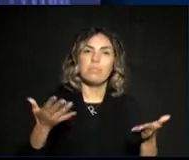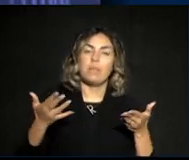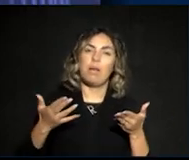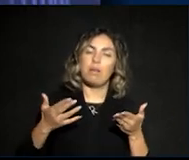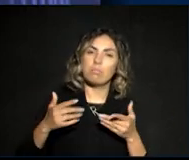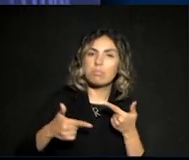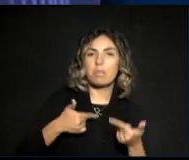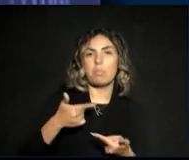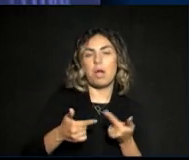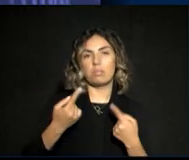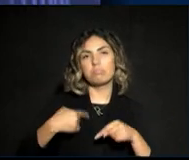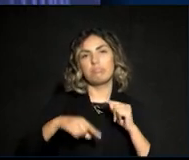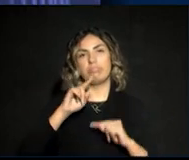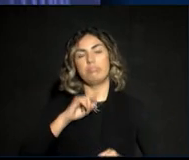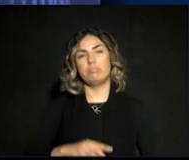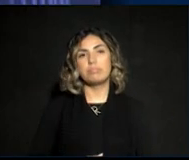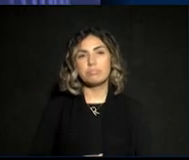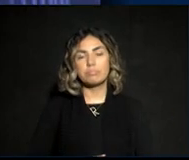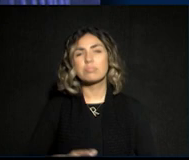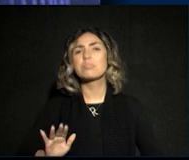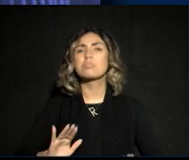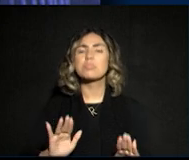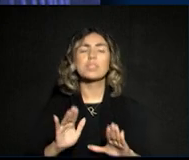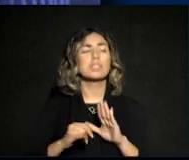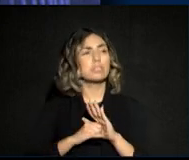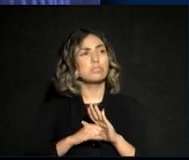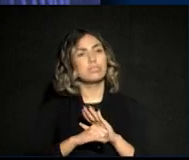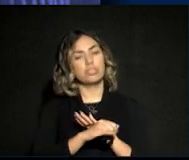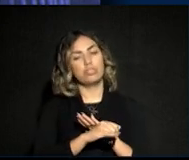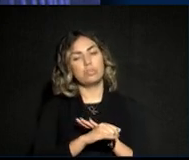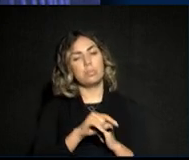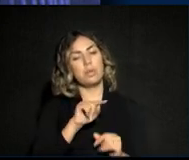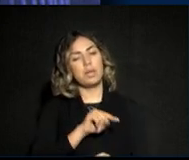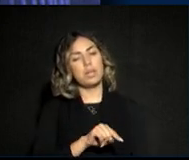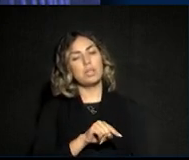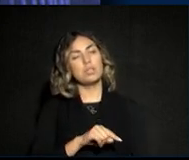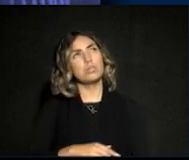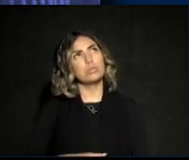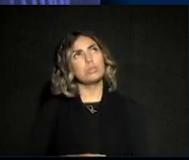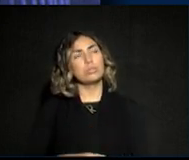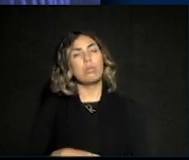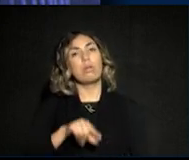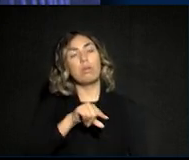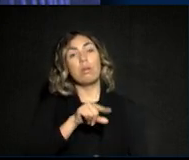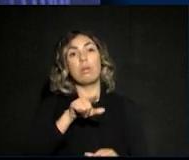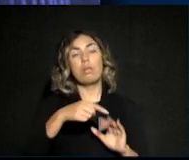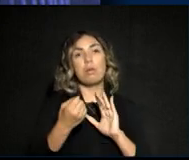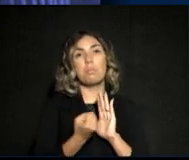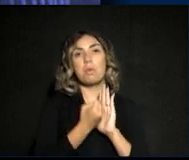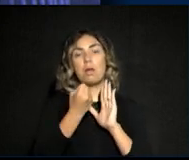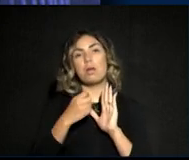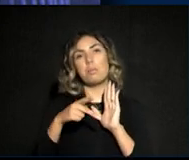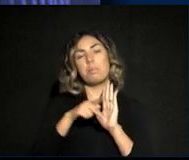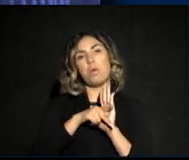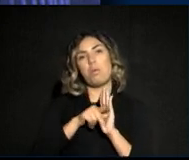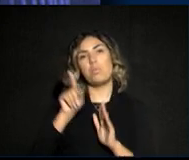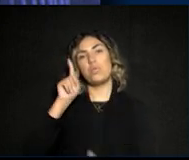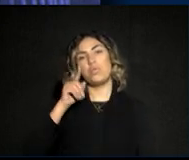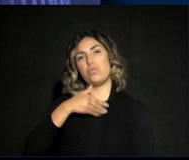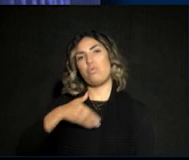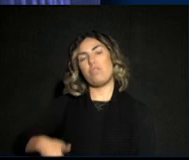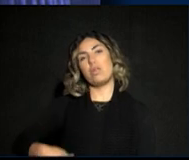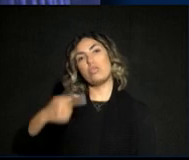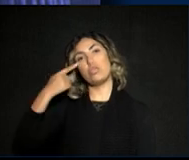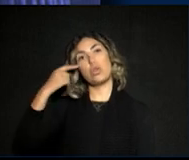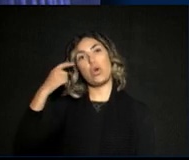e é precisar atração de investimentos foi uma uma das marcas do governo João Dória ele